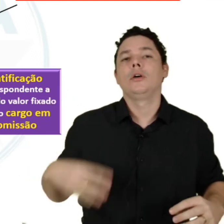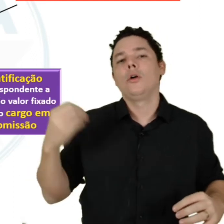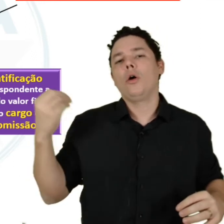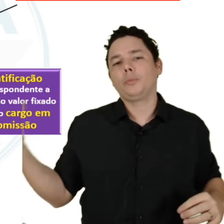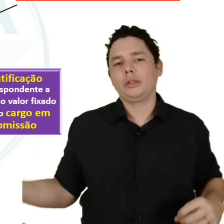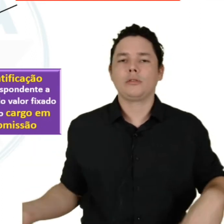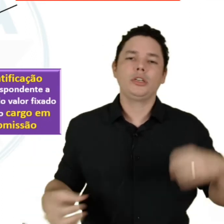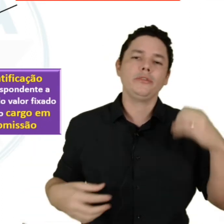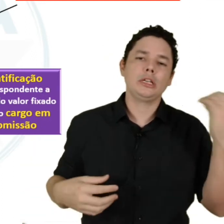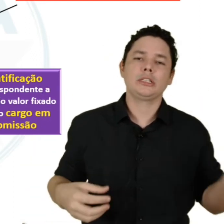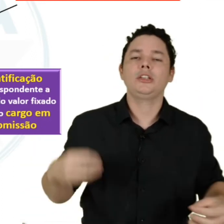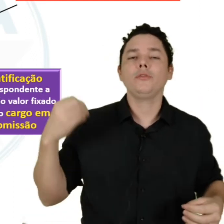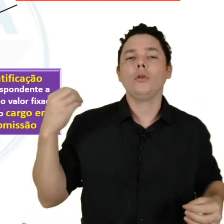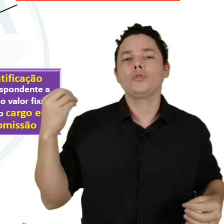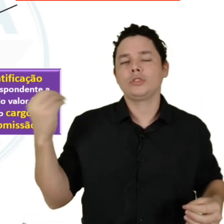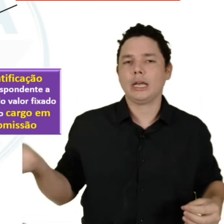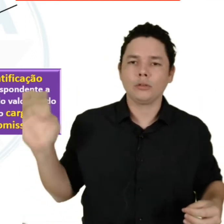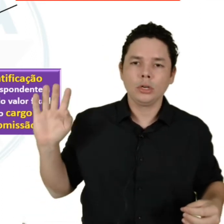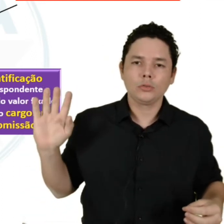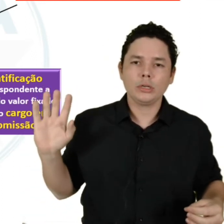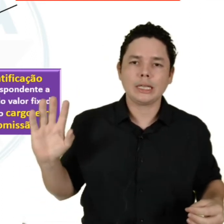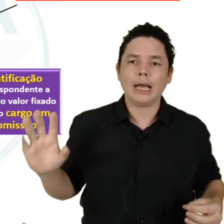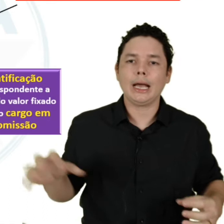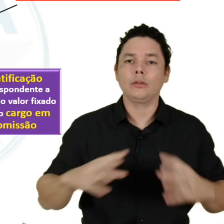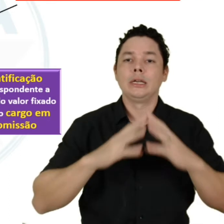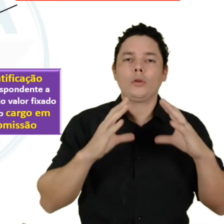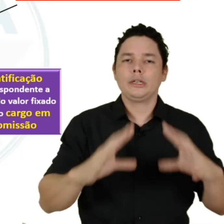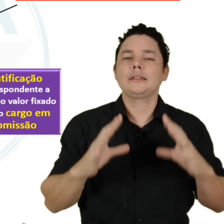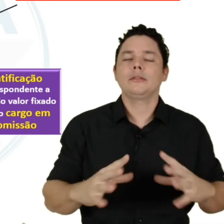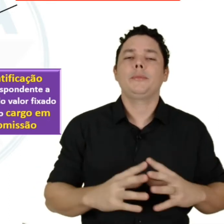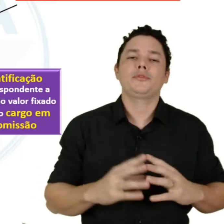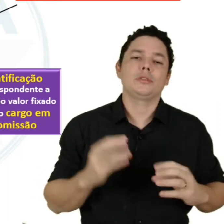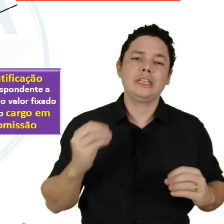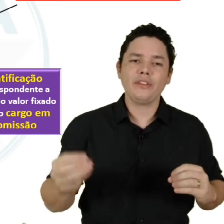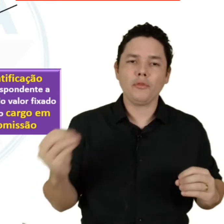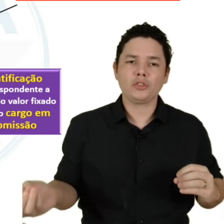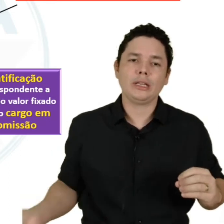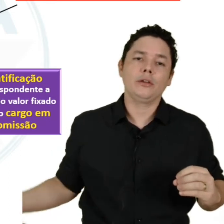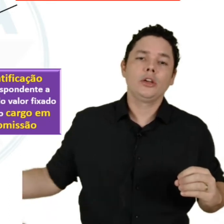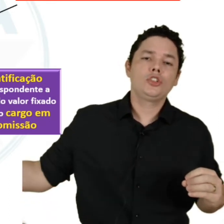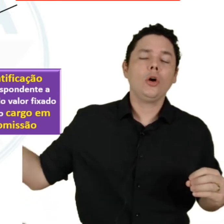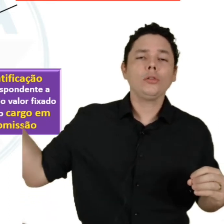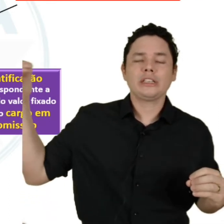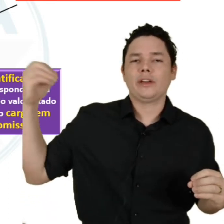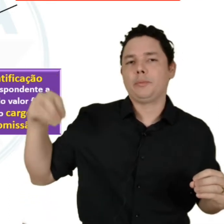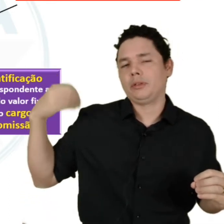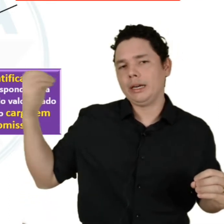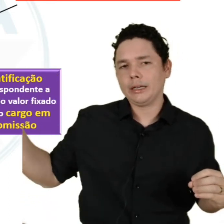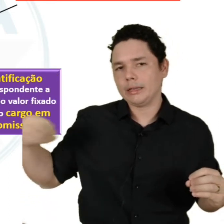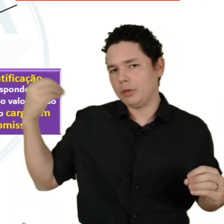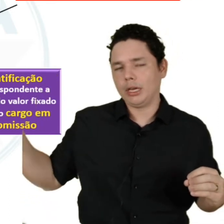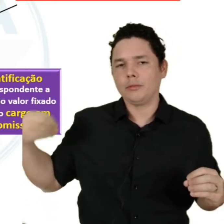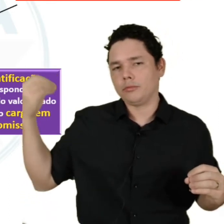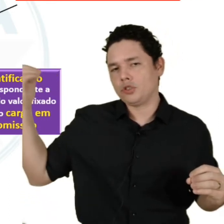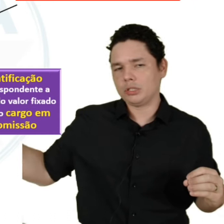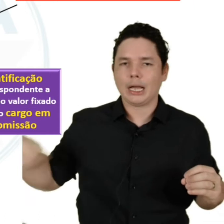disposição ou do Poder Executivo, do Legislativo ou Judiciário do Estado. O que está dizendo aí, professor? Se vier um funcionário de outra esfera de poder, né,